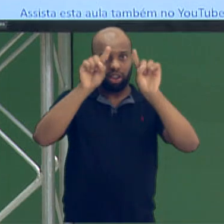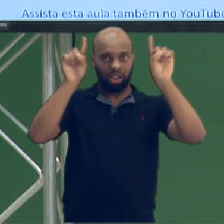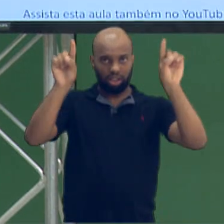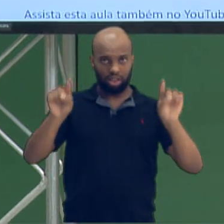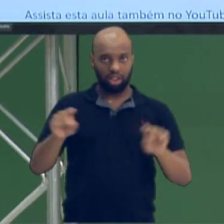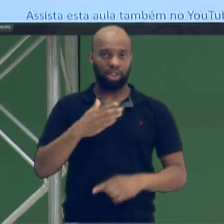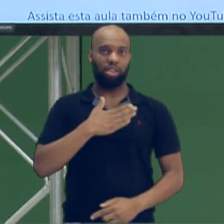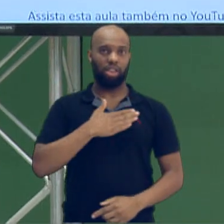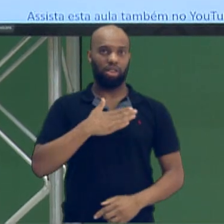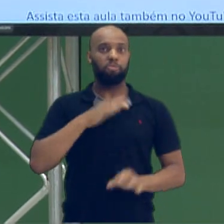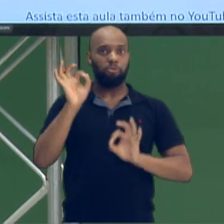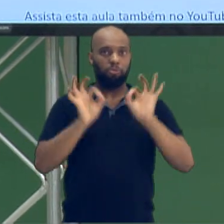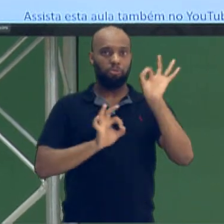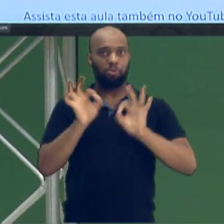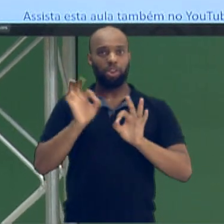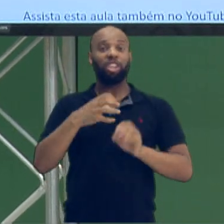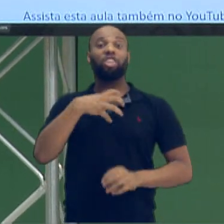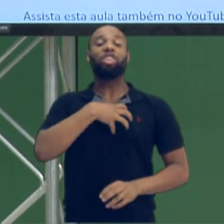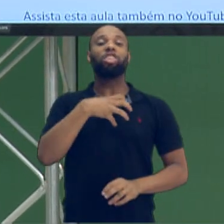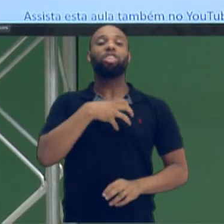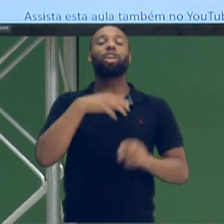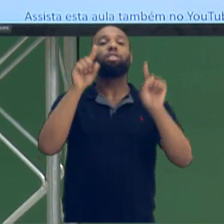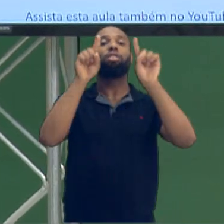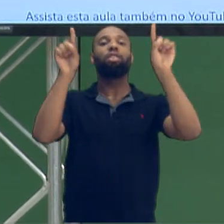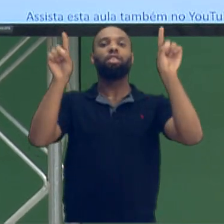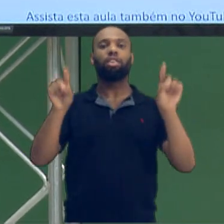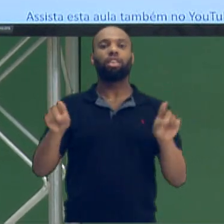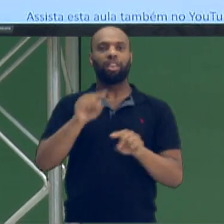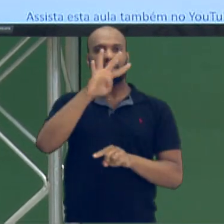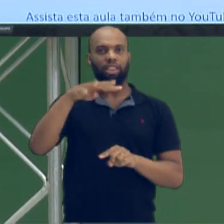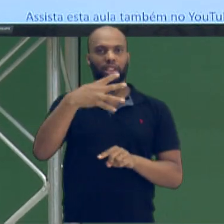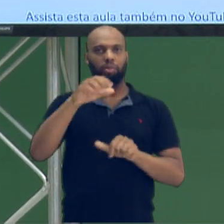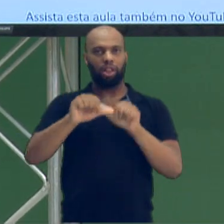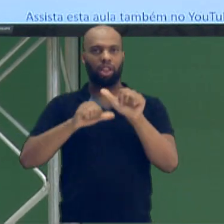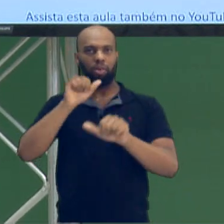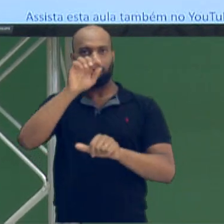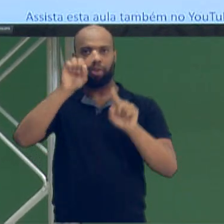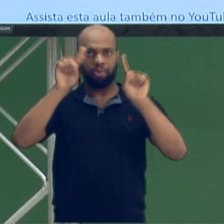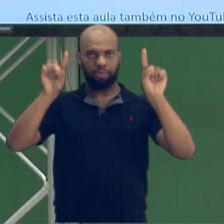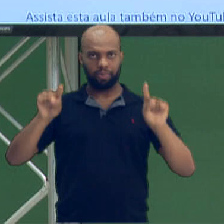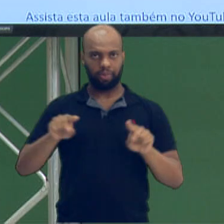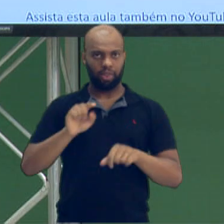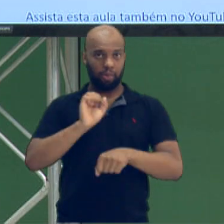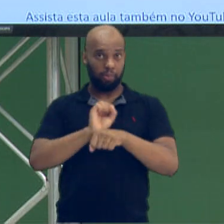que vocês representem essa tabela em forma de matriz. Um tempinho para vocês pensarem.